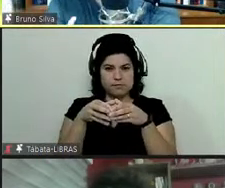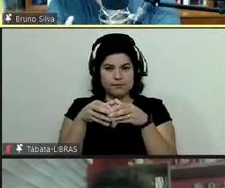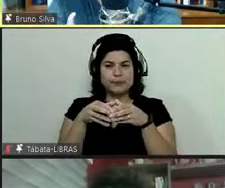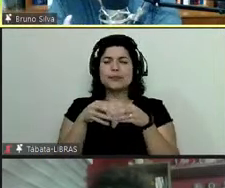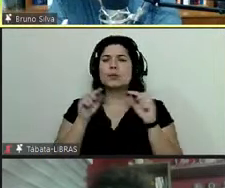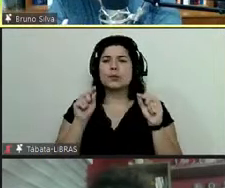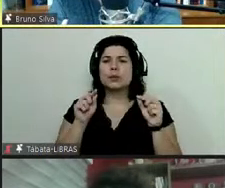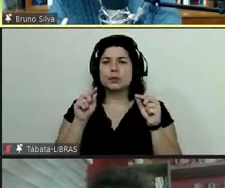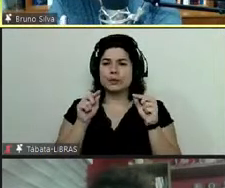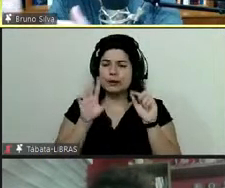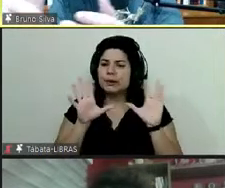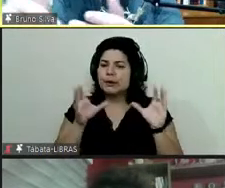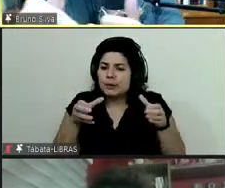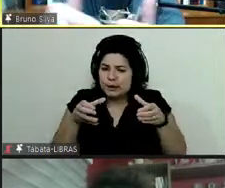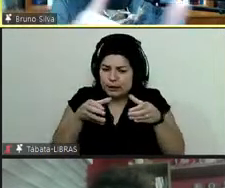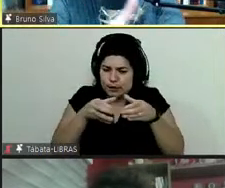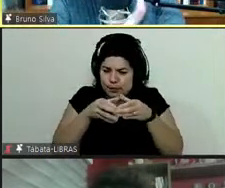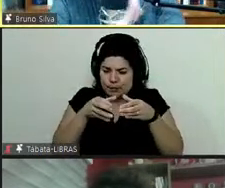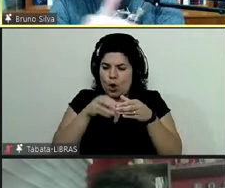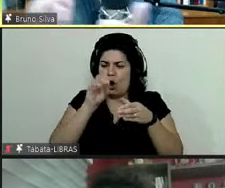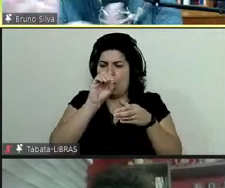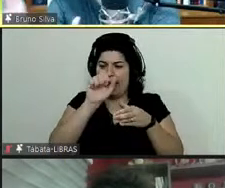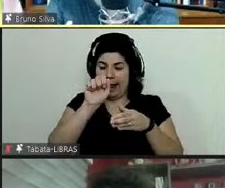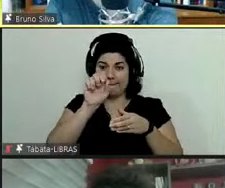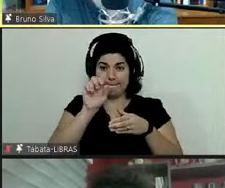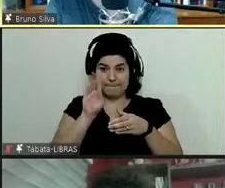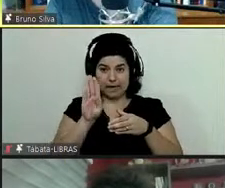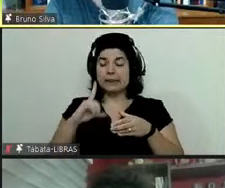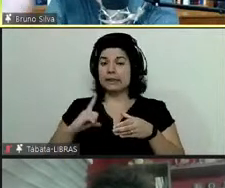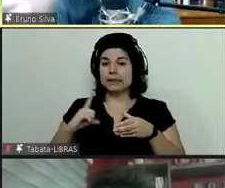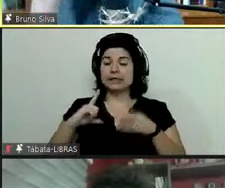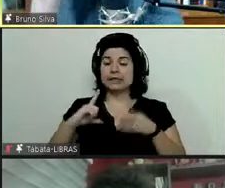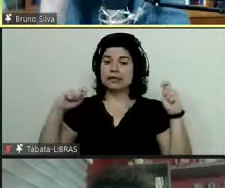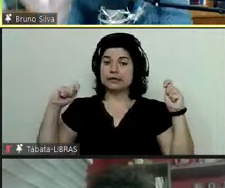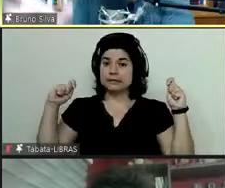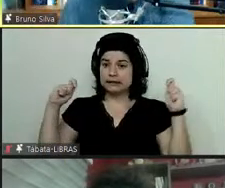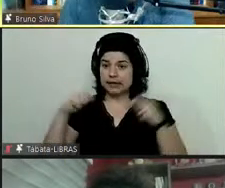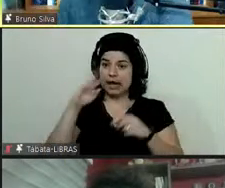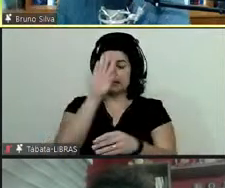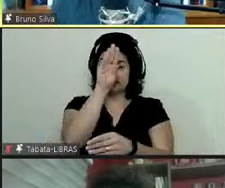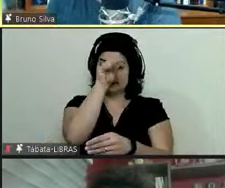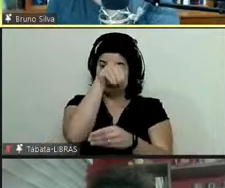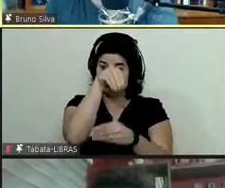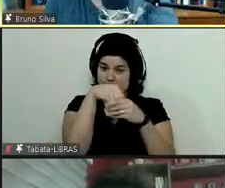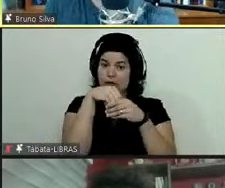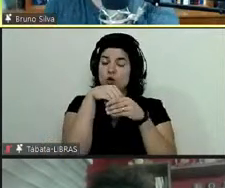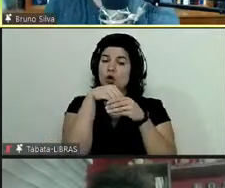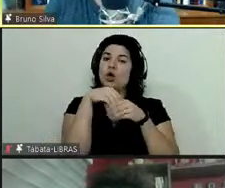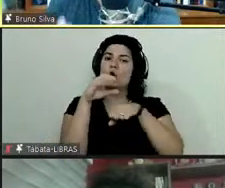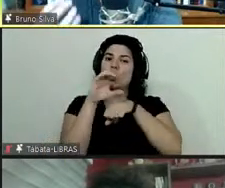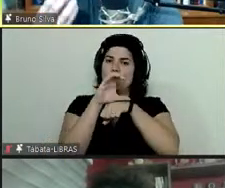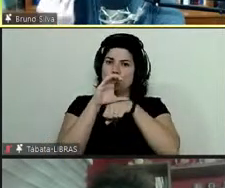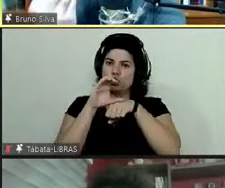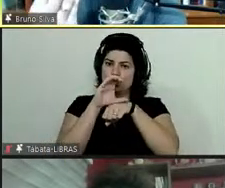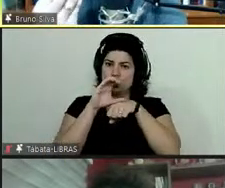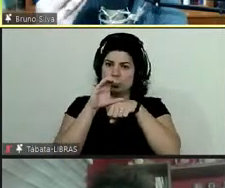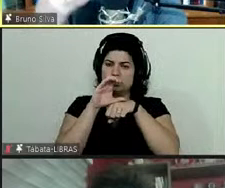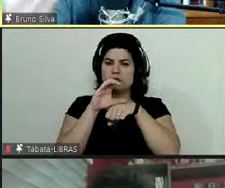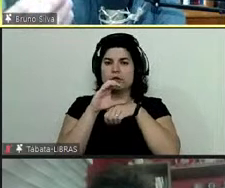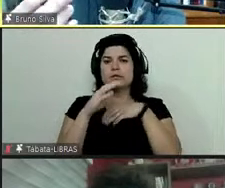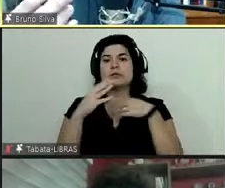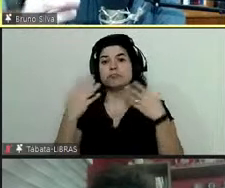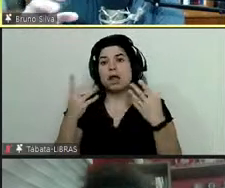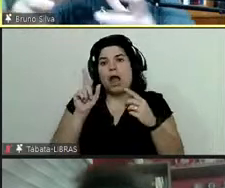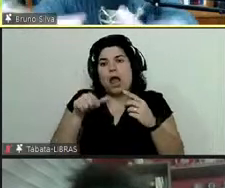então a besta uma grande ação de plástico ela tem condição por exemplo ela tá lá dentro do Hall da Constituição quer dizer isso é